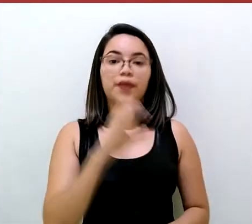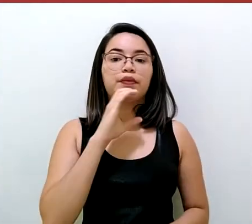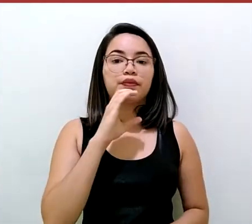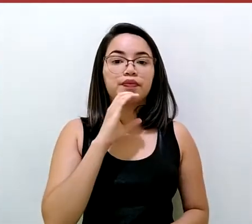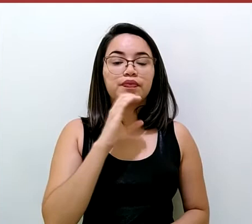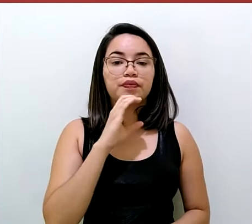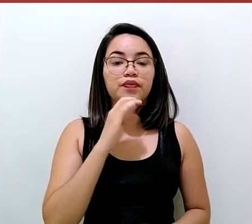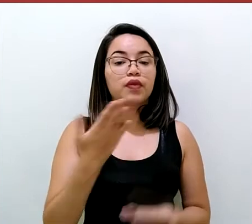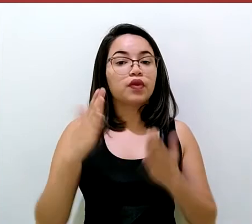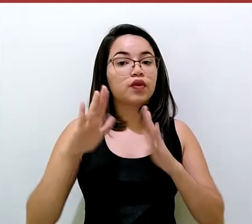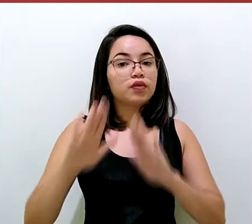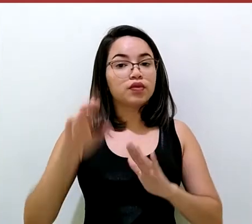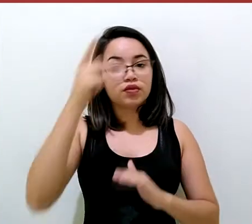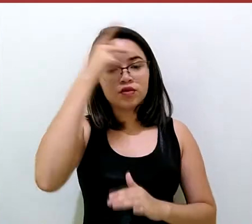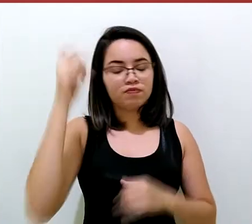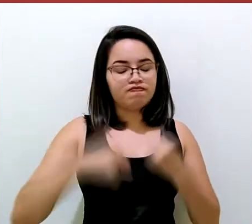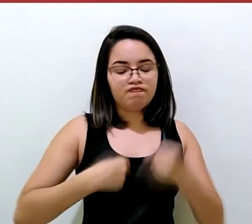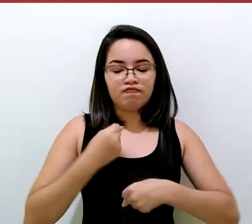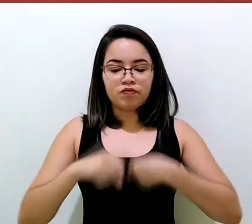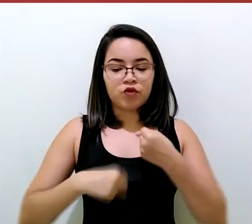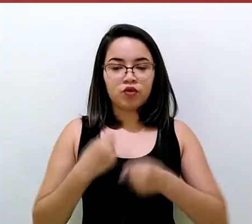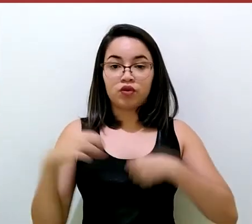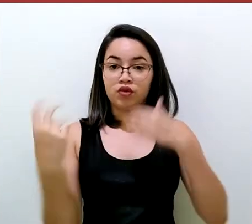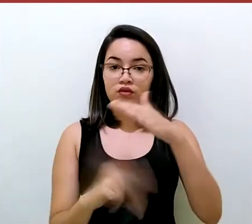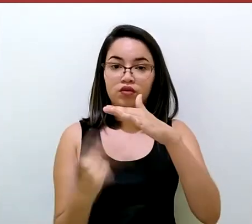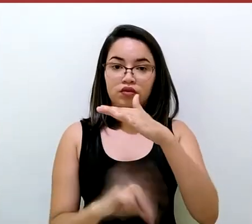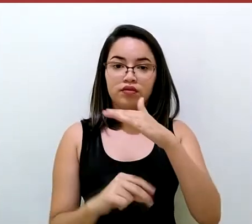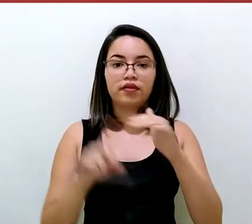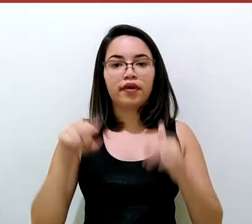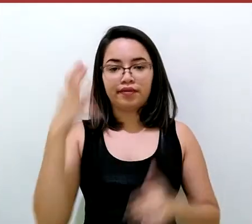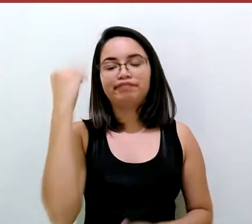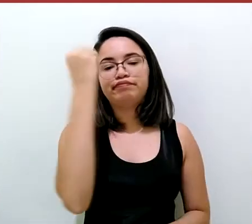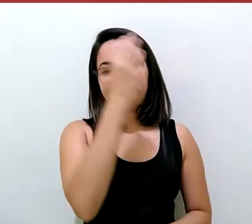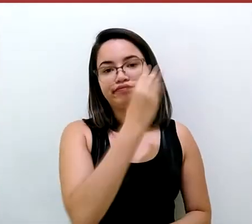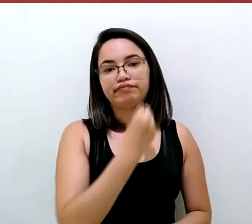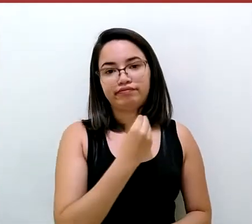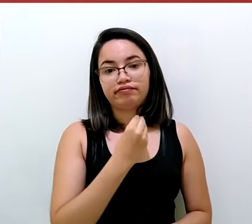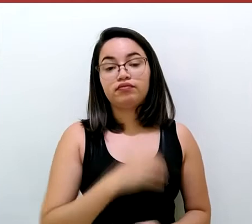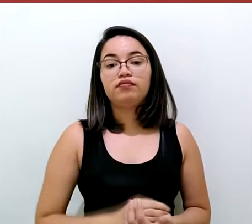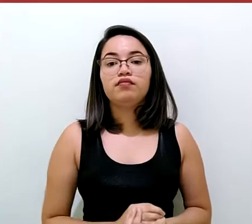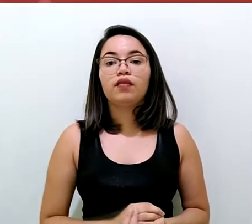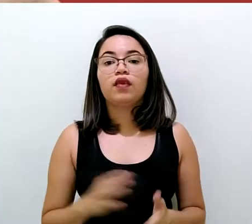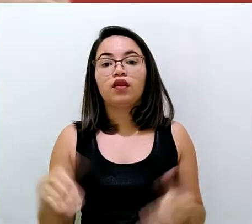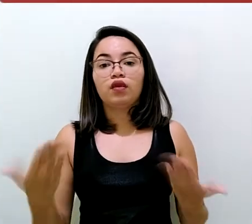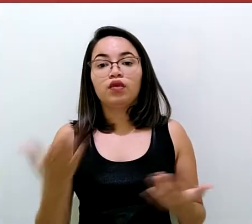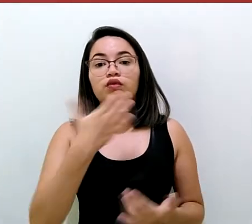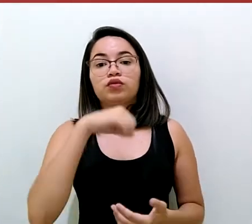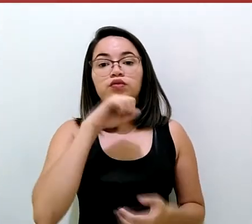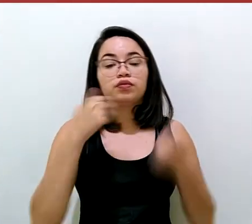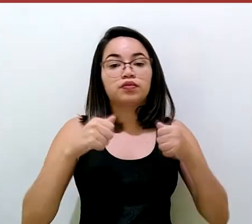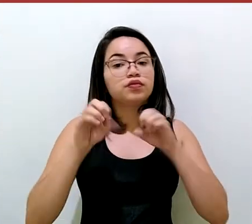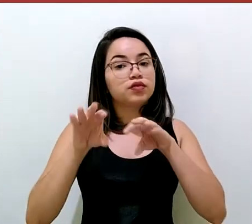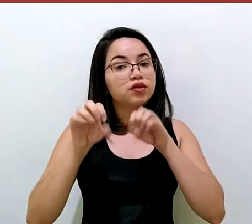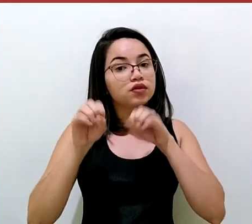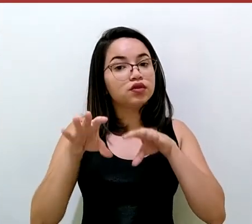o conhecimento, mas aquele que odeia a repreensão é tolo. Os pais devem ensinar